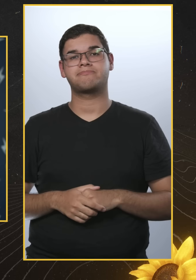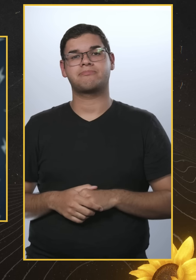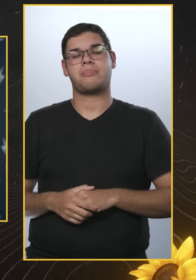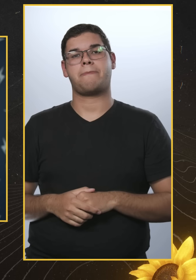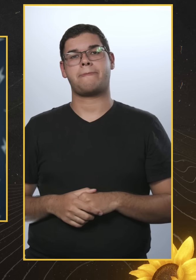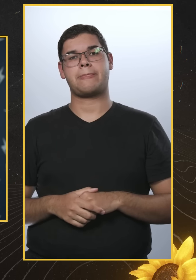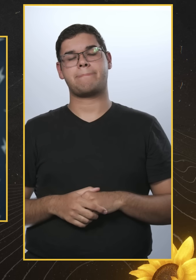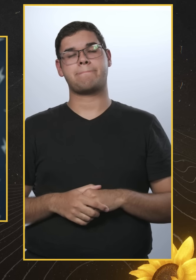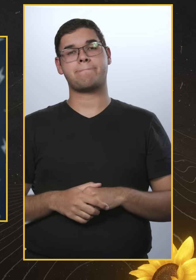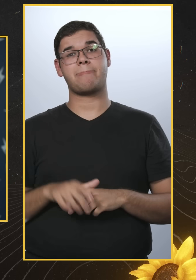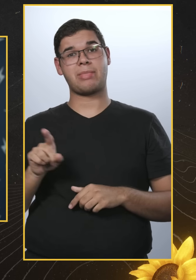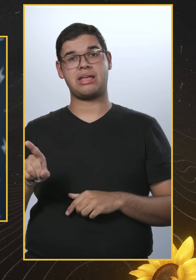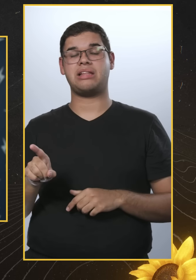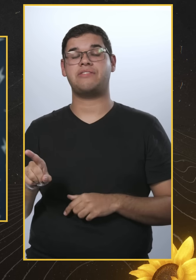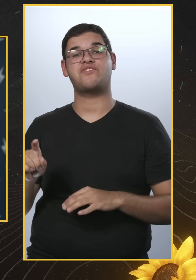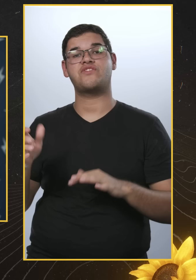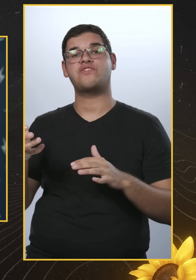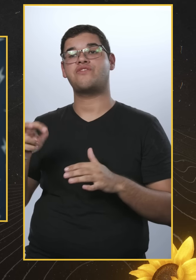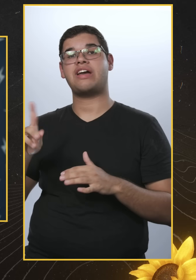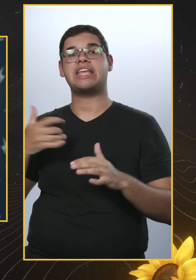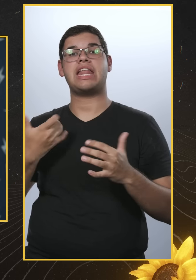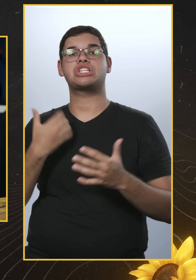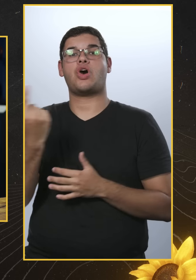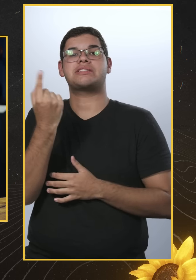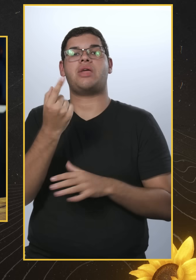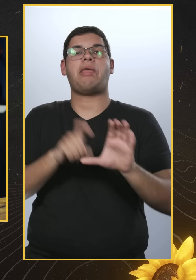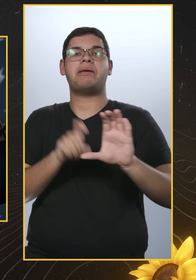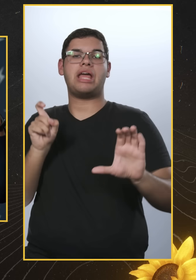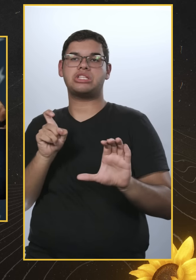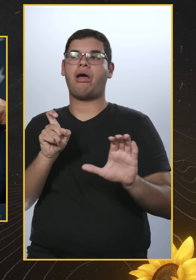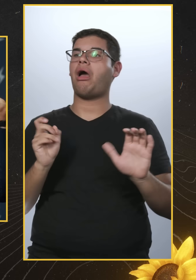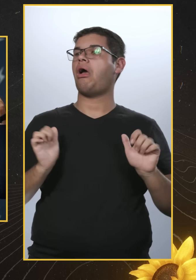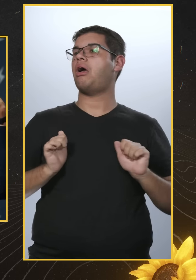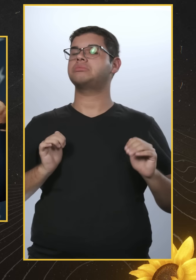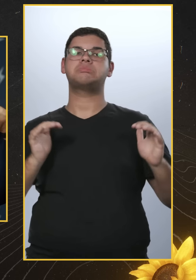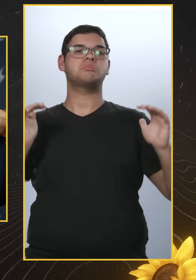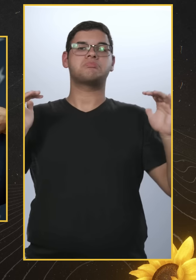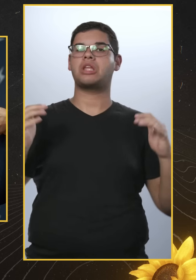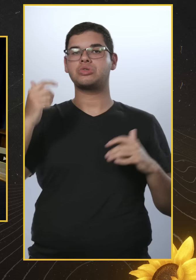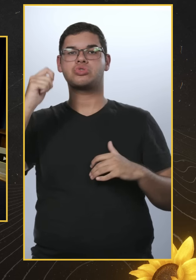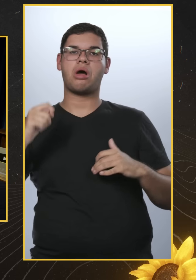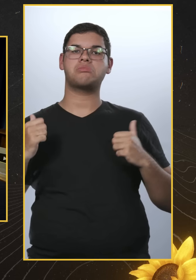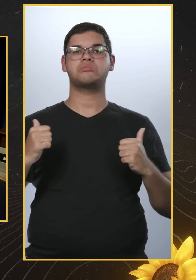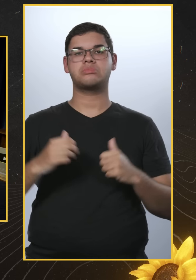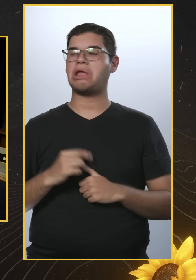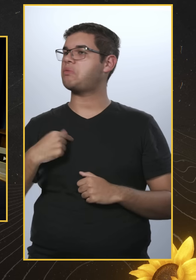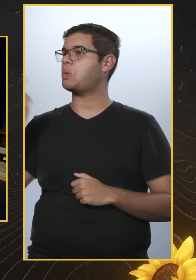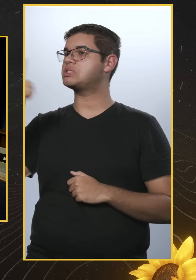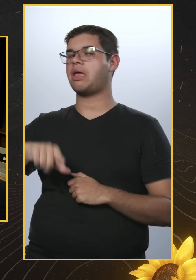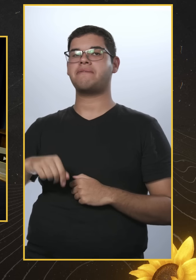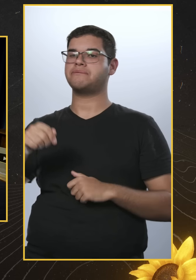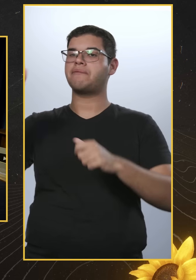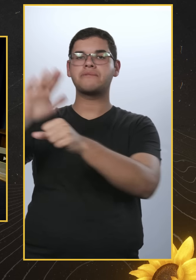cavalo da Carroça e vai querer ser o cavalo entendeu Não não vai funcionar o cara o cara fala ah eu sou sist eu vou arrebentar